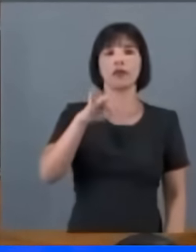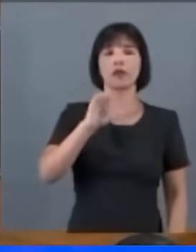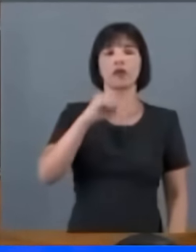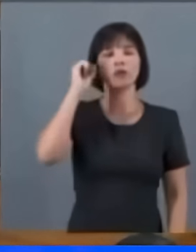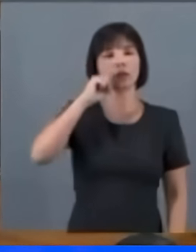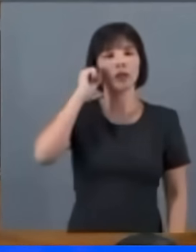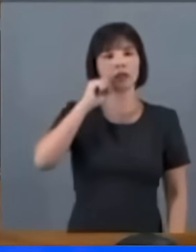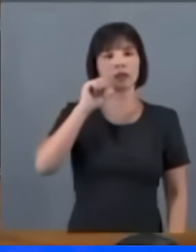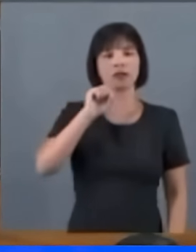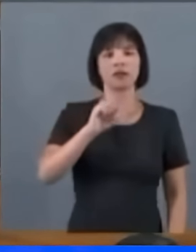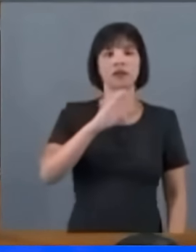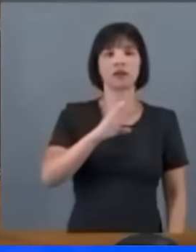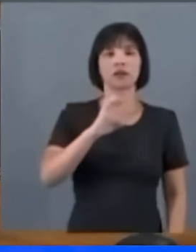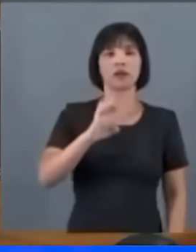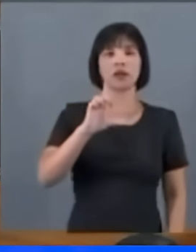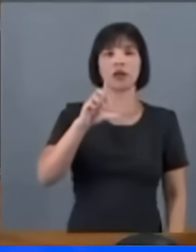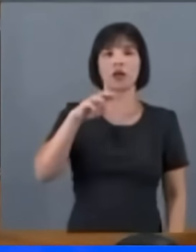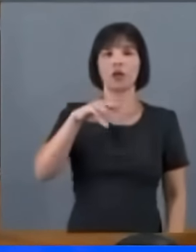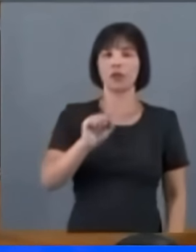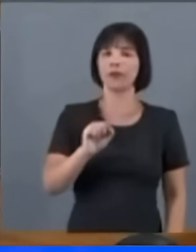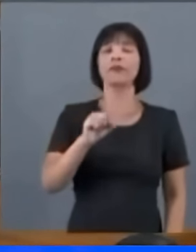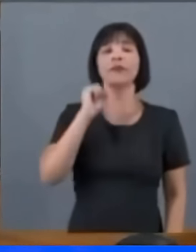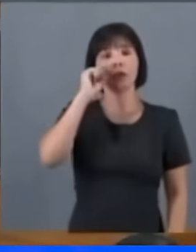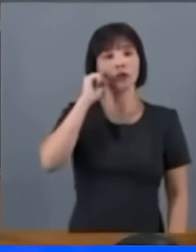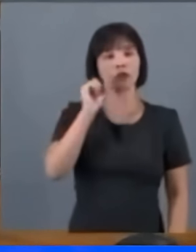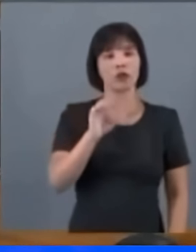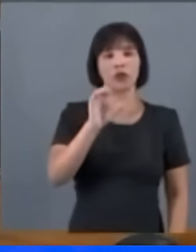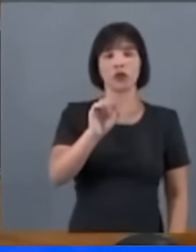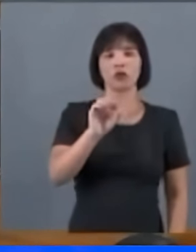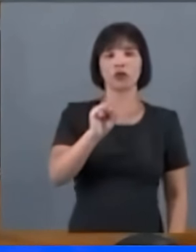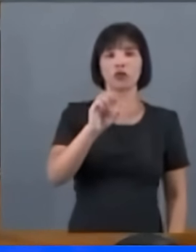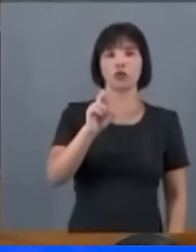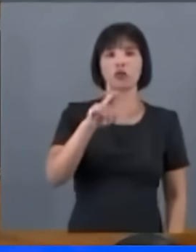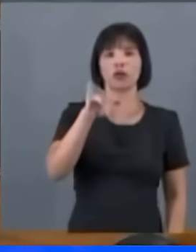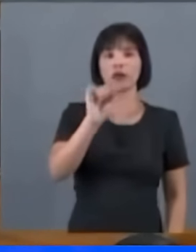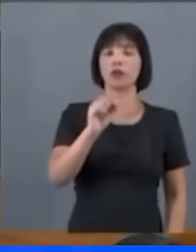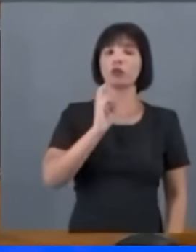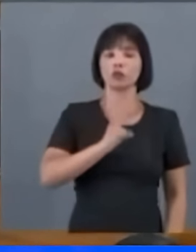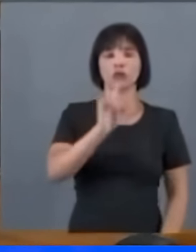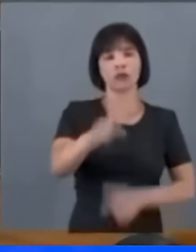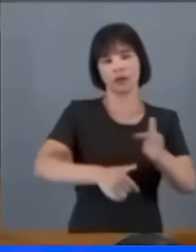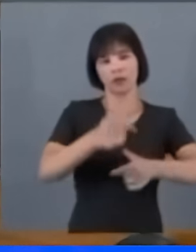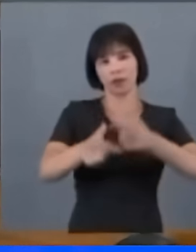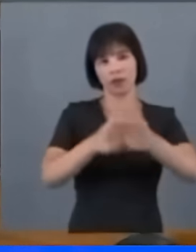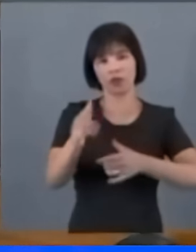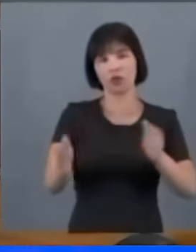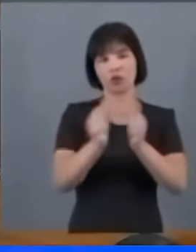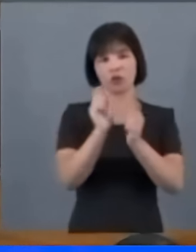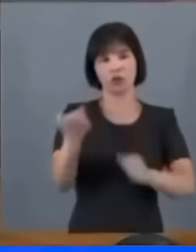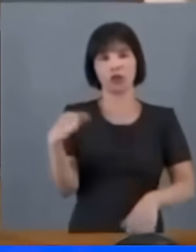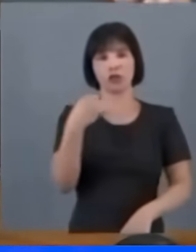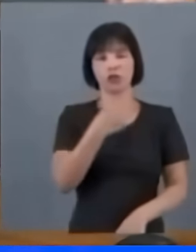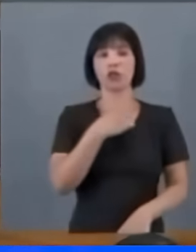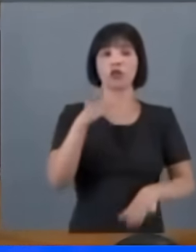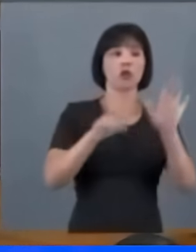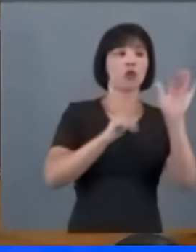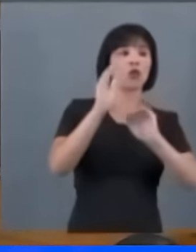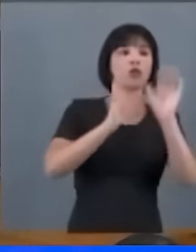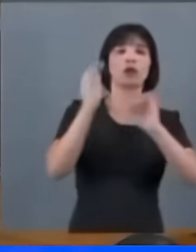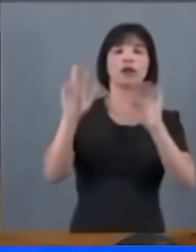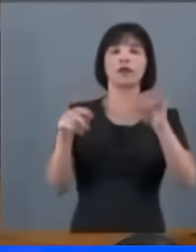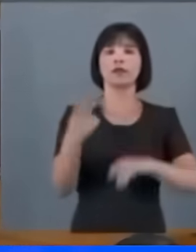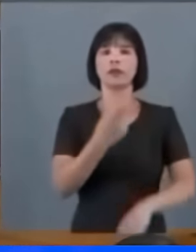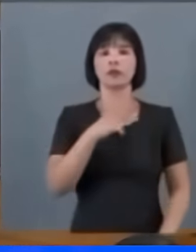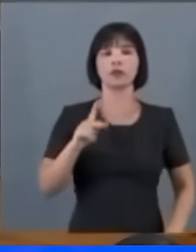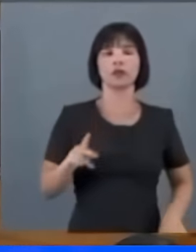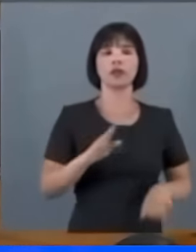ex-senadora Selma, a senadora Soraya, que ainda está aqui conosco na casa, referiram o fato de terem sido convocados pelo presidente